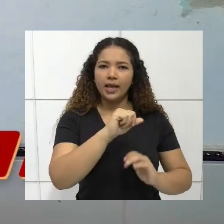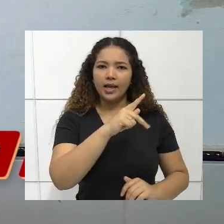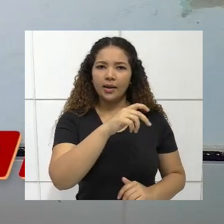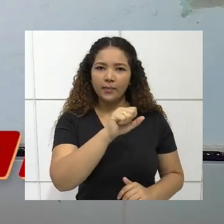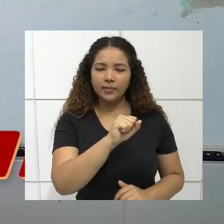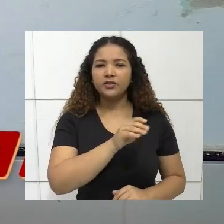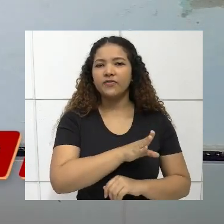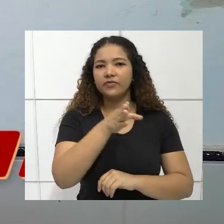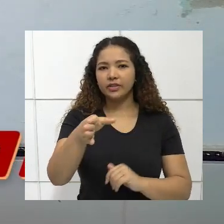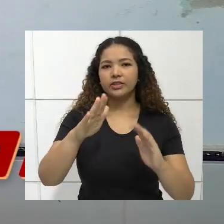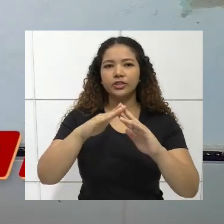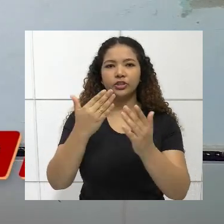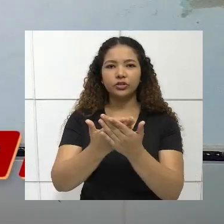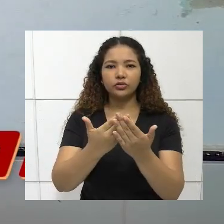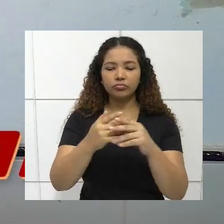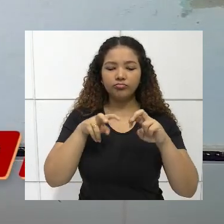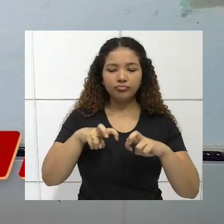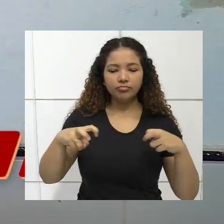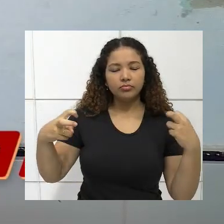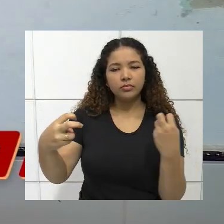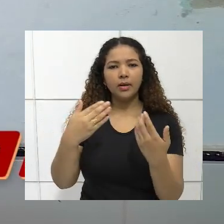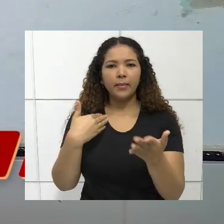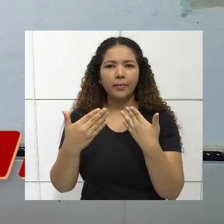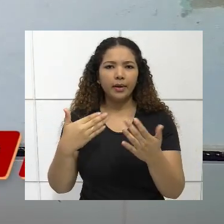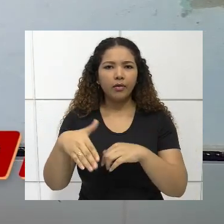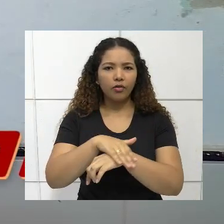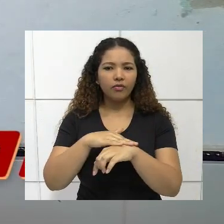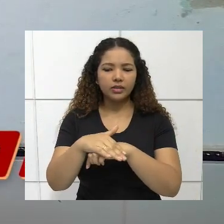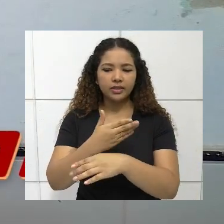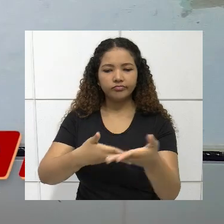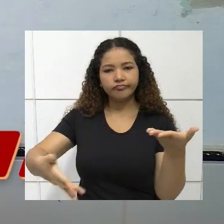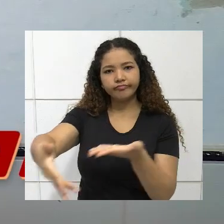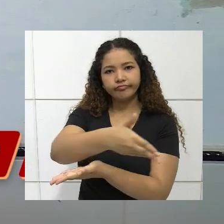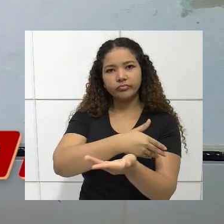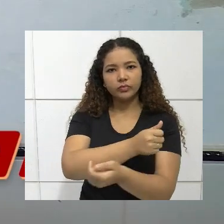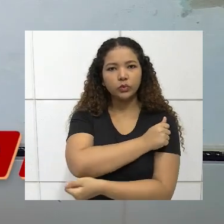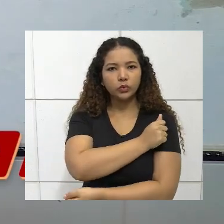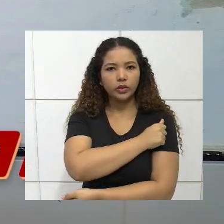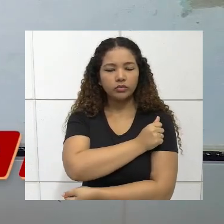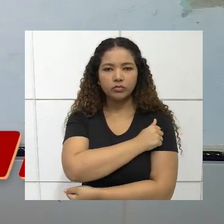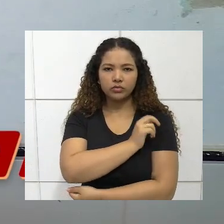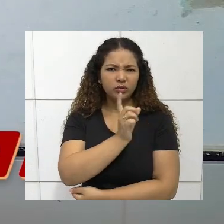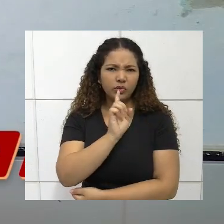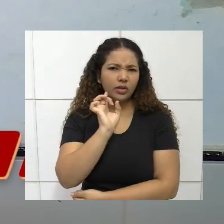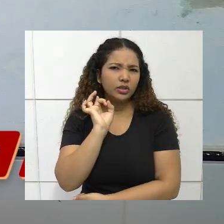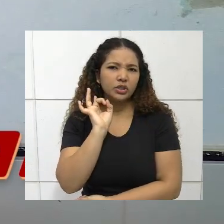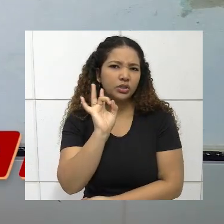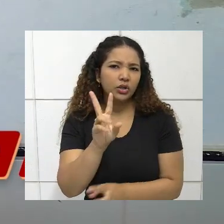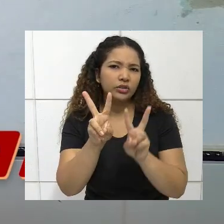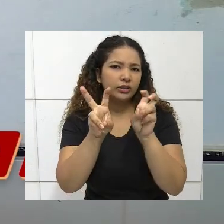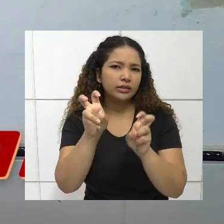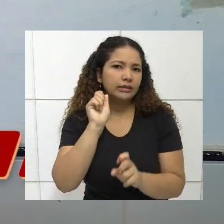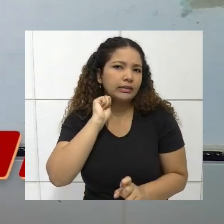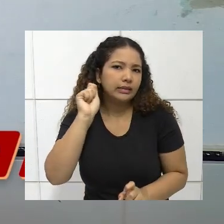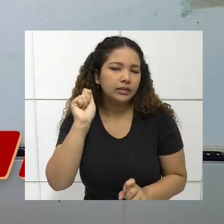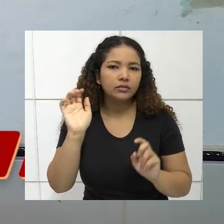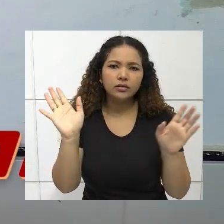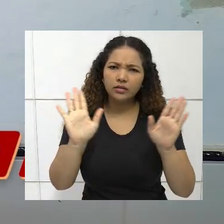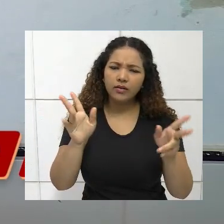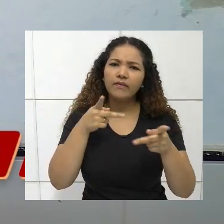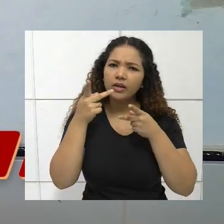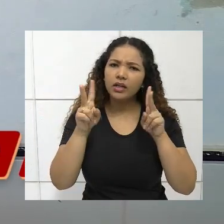escola fazer rodas de conversa com os alunos, falando não somente sobre o tema específico, mas falando